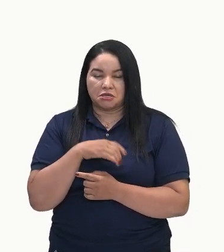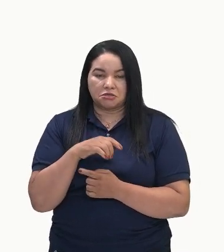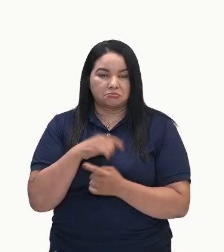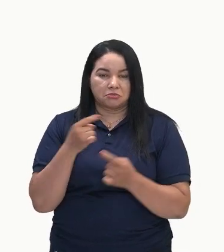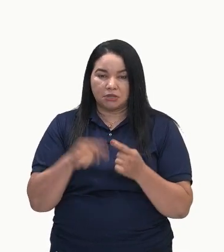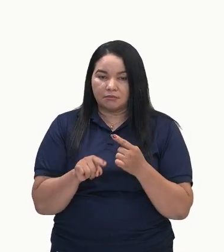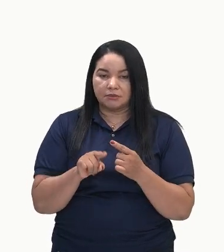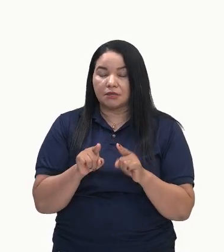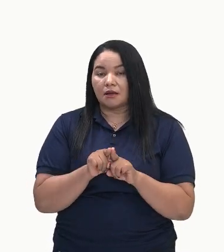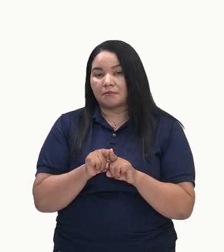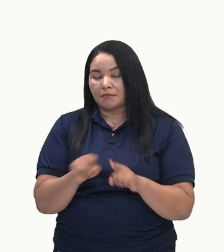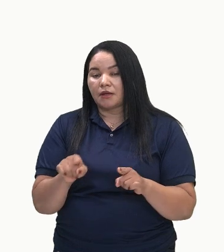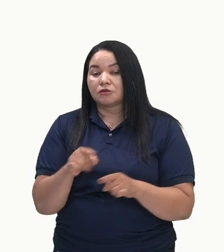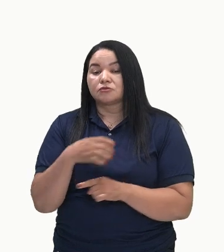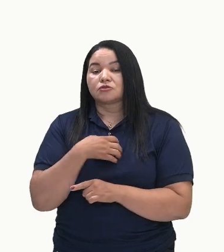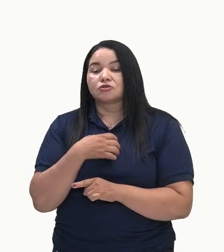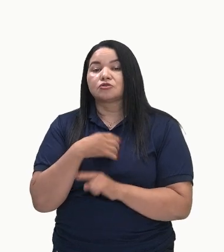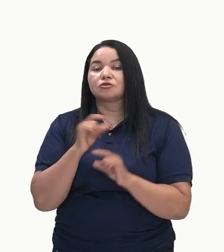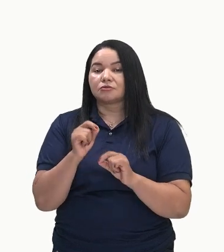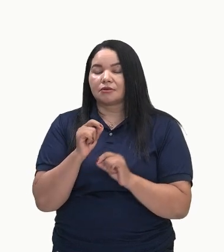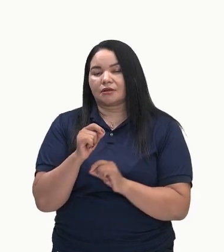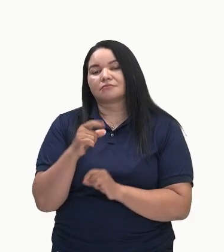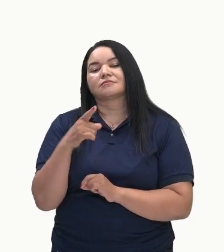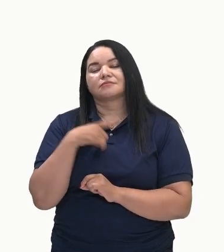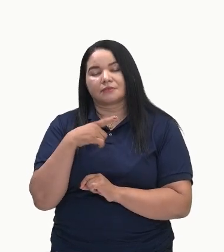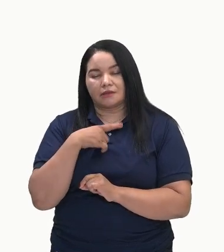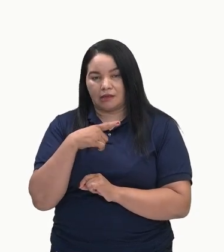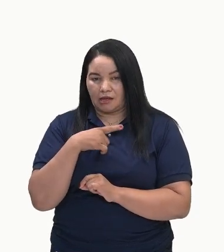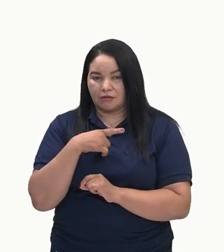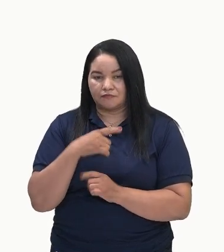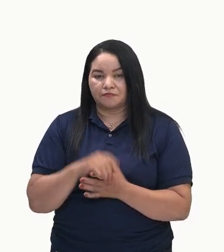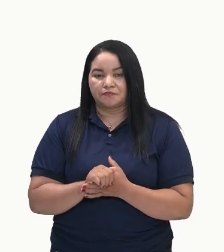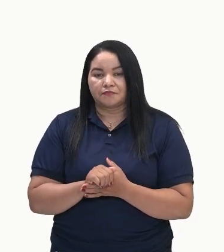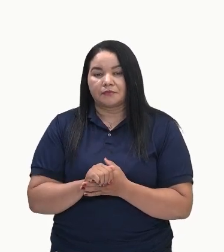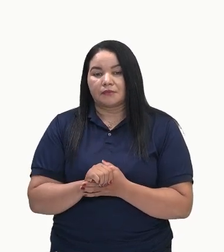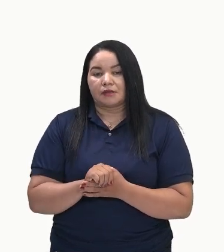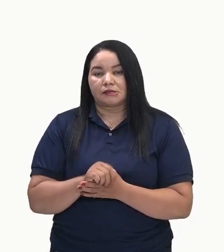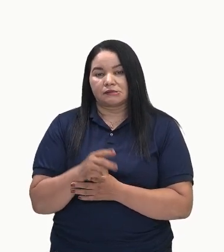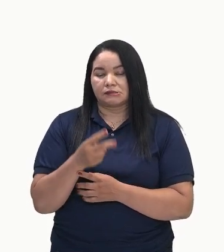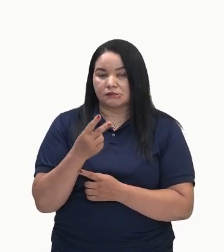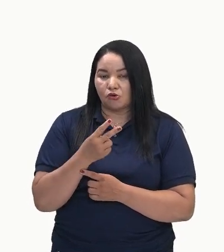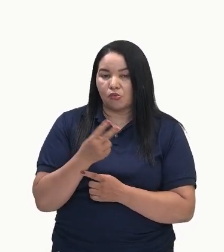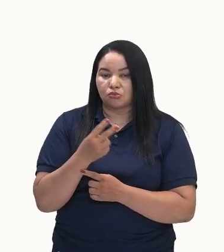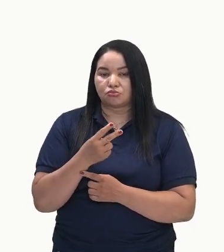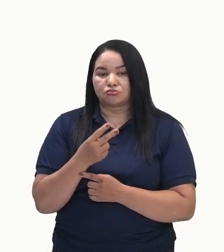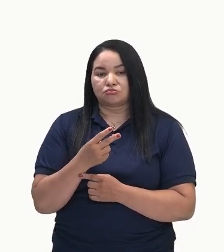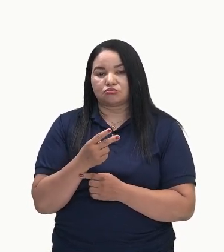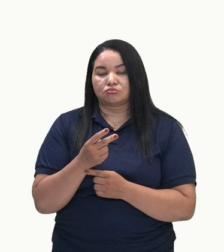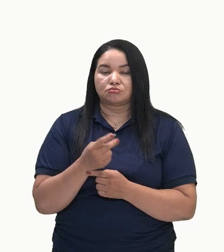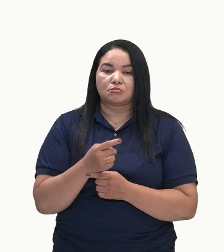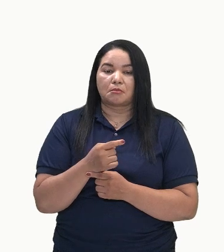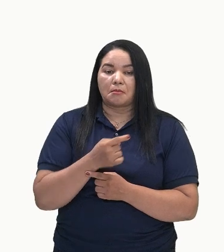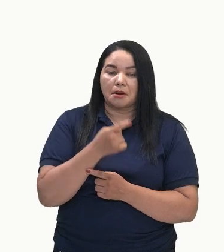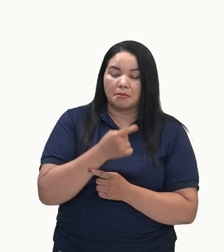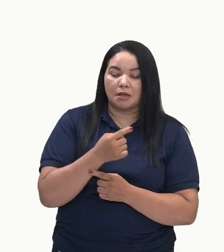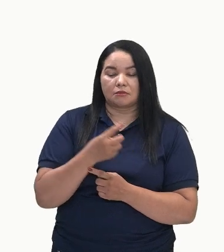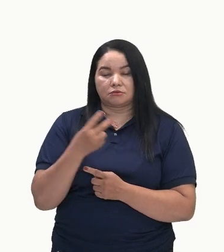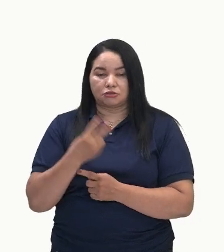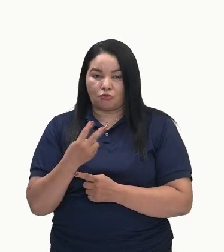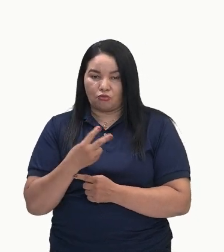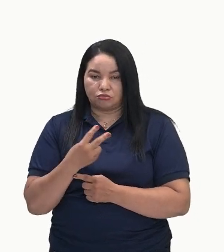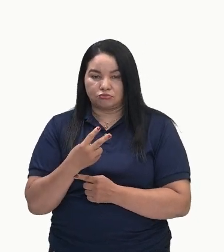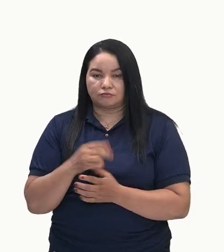nesse sentido aqui que ela existe, tá? Em segundo lugar, né? Finally. Final é final.